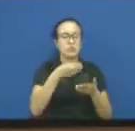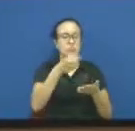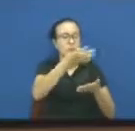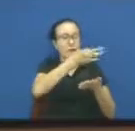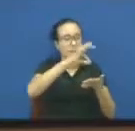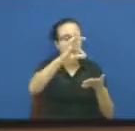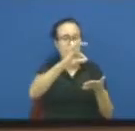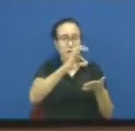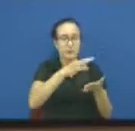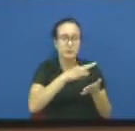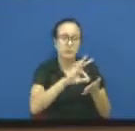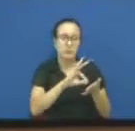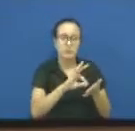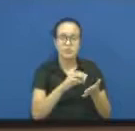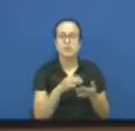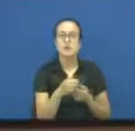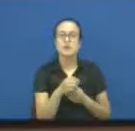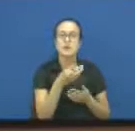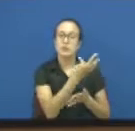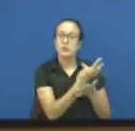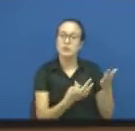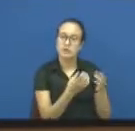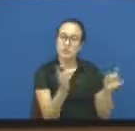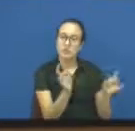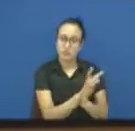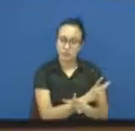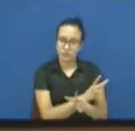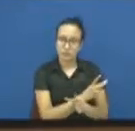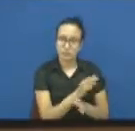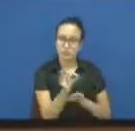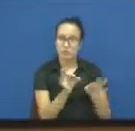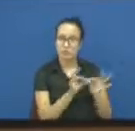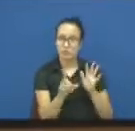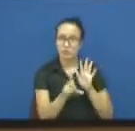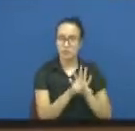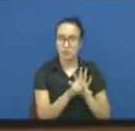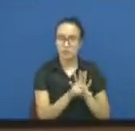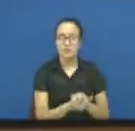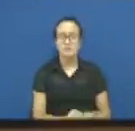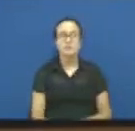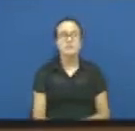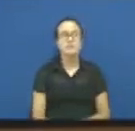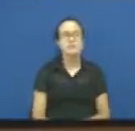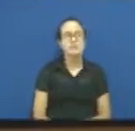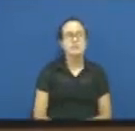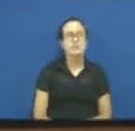redação final do projeto de lei 277 de 2014. Havendo